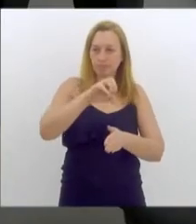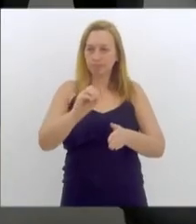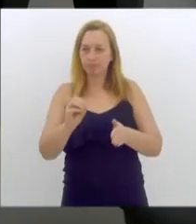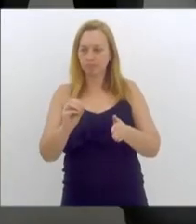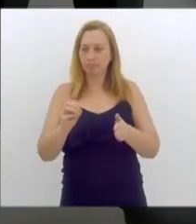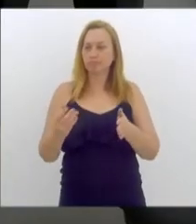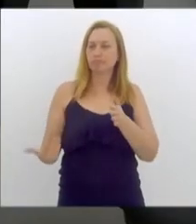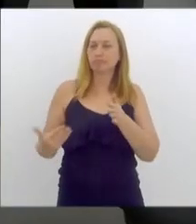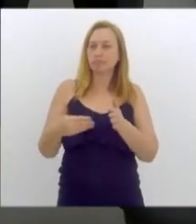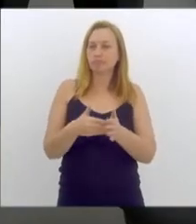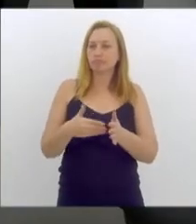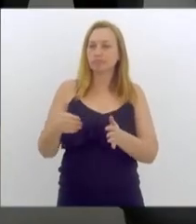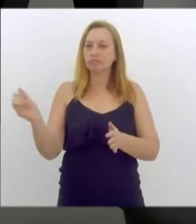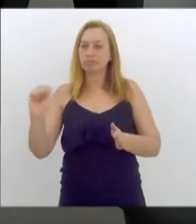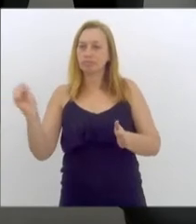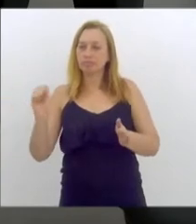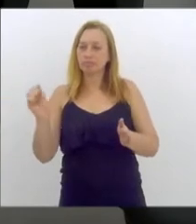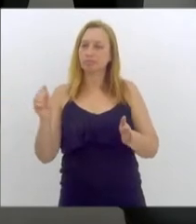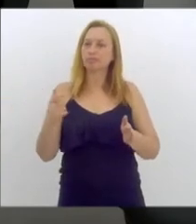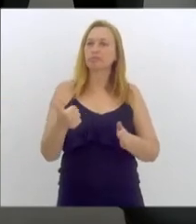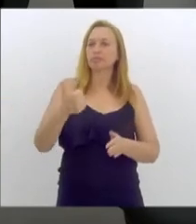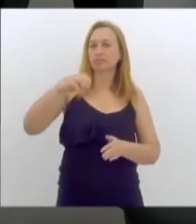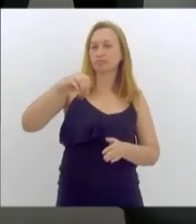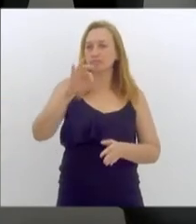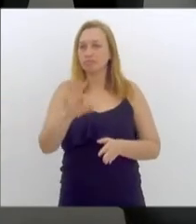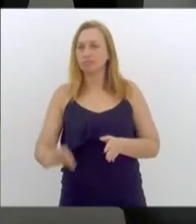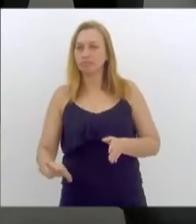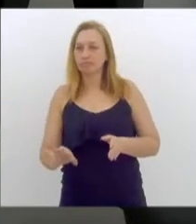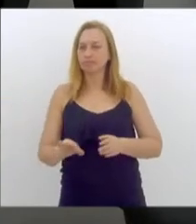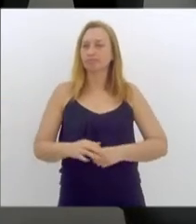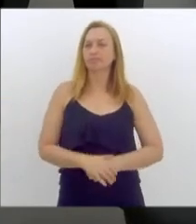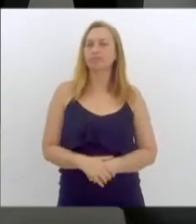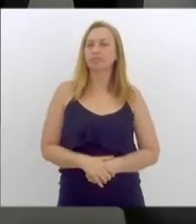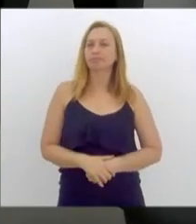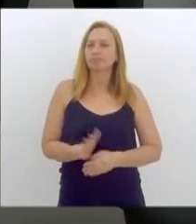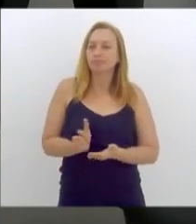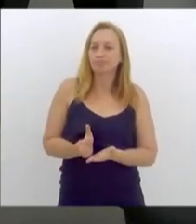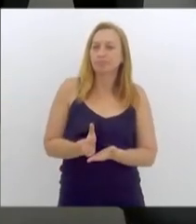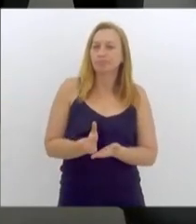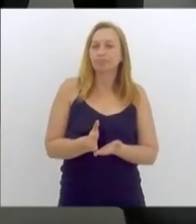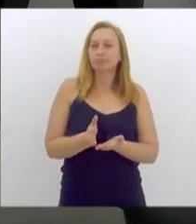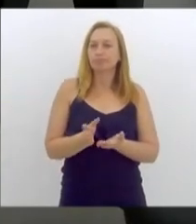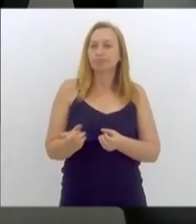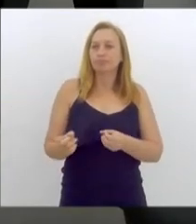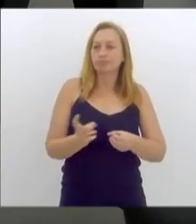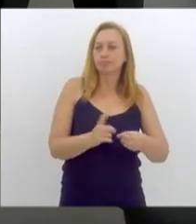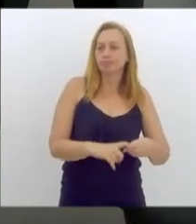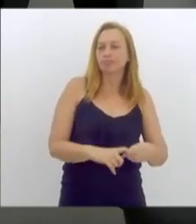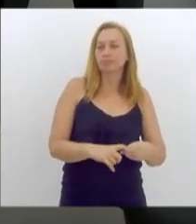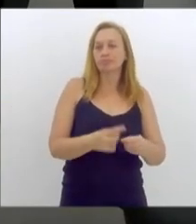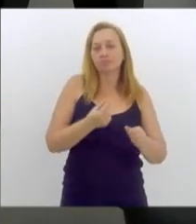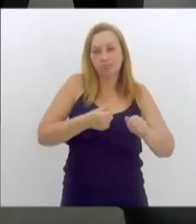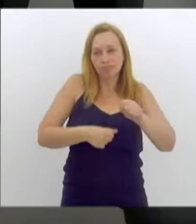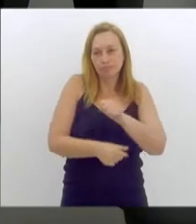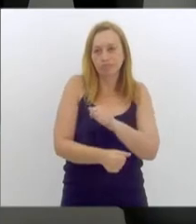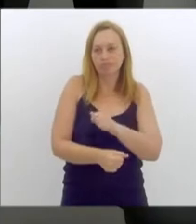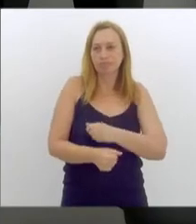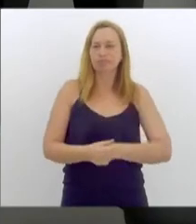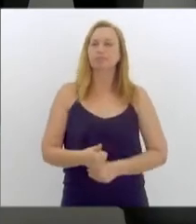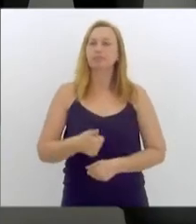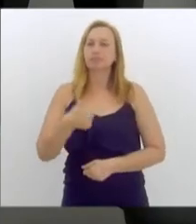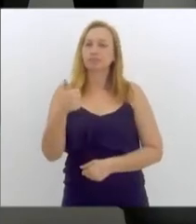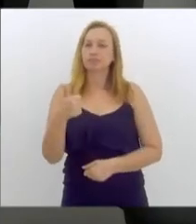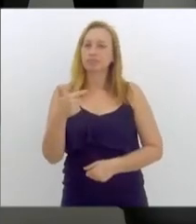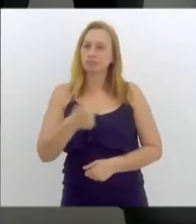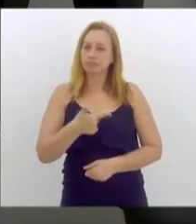de 19% com destaque para a recuperação dos investimentos né que no